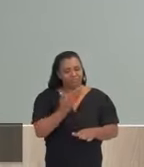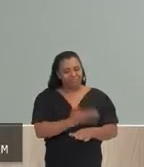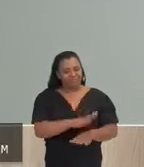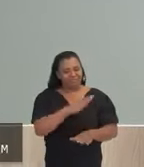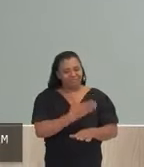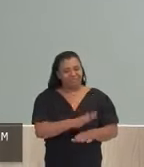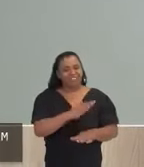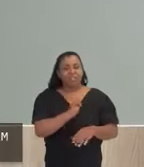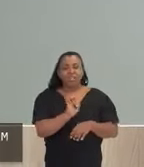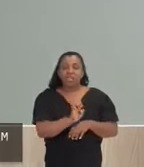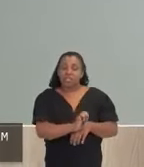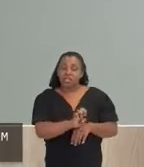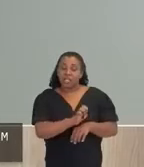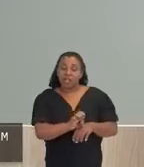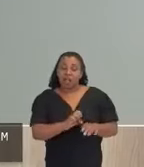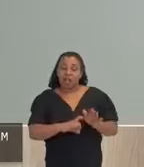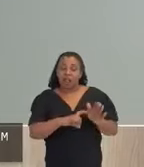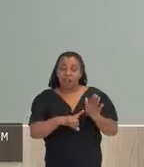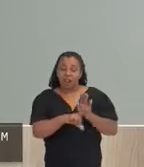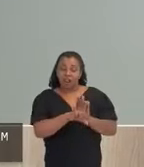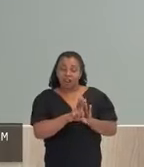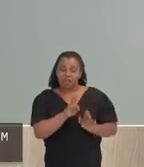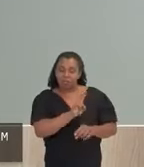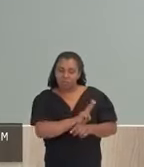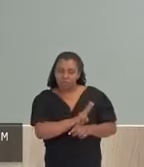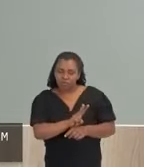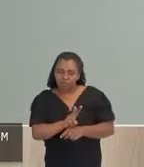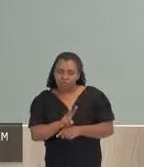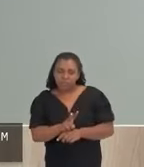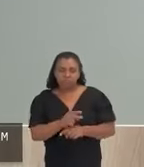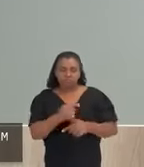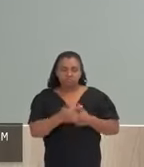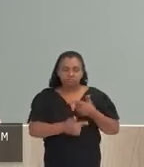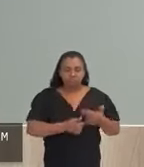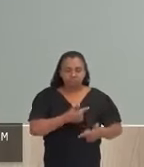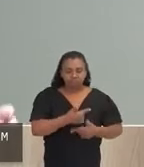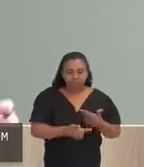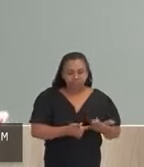de ter toda a proteção previdenciária, trabalhista, tem